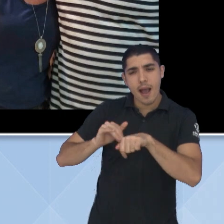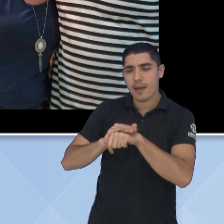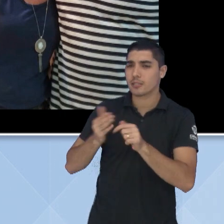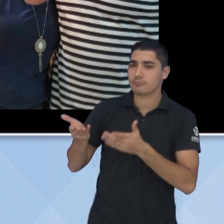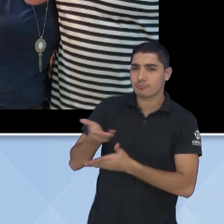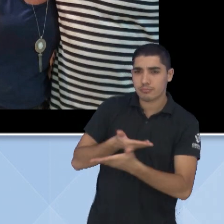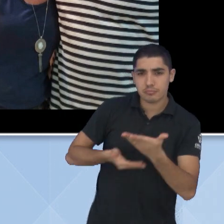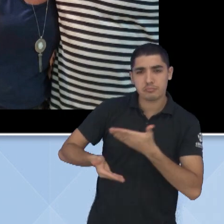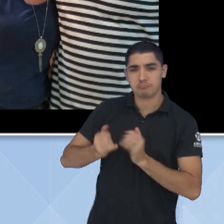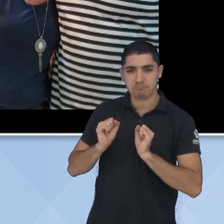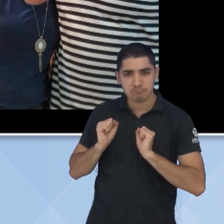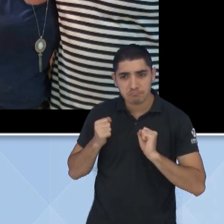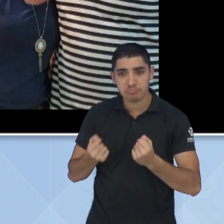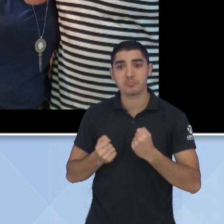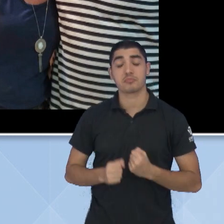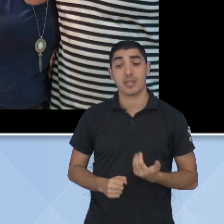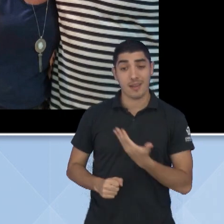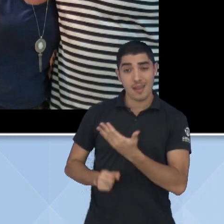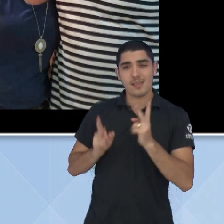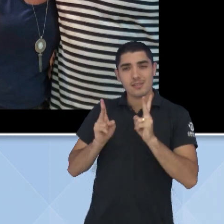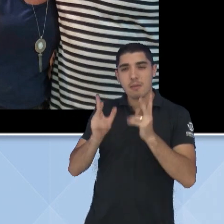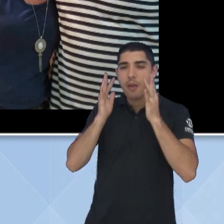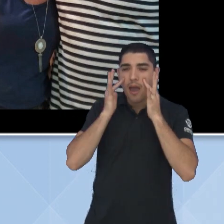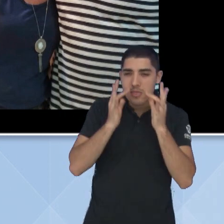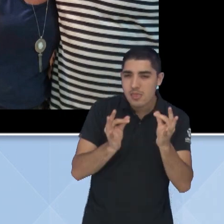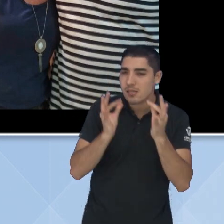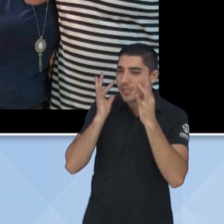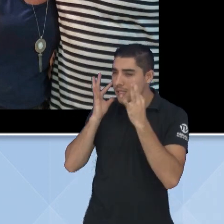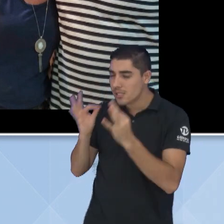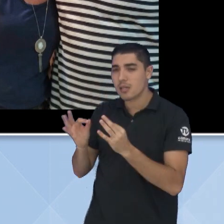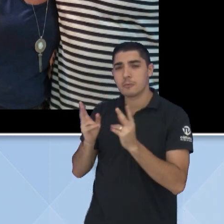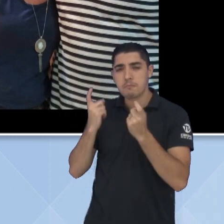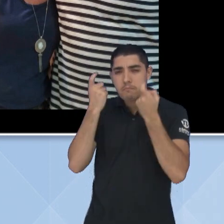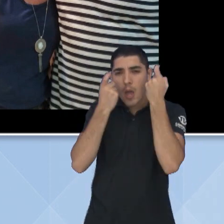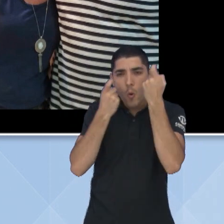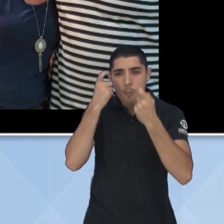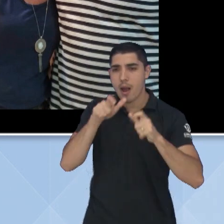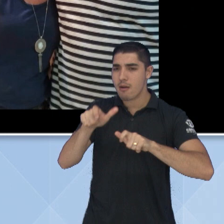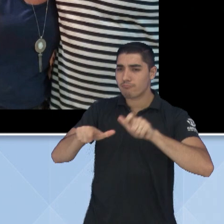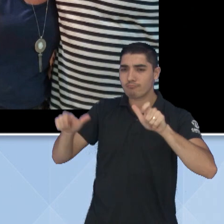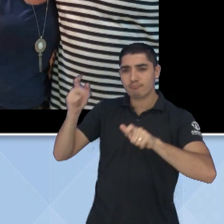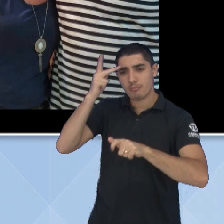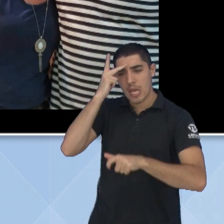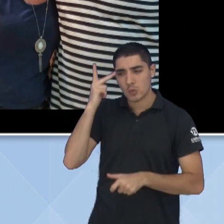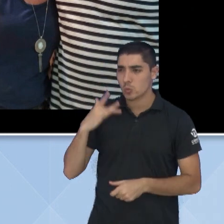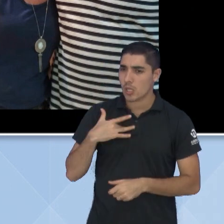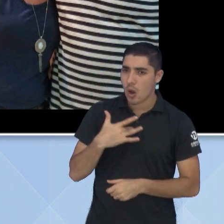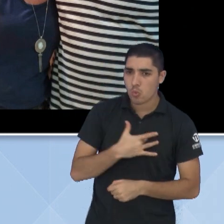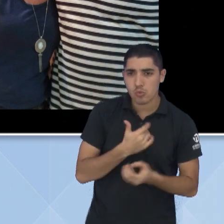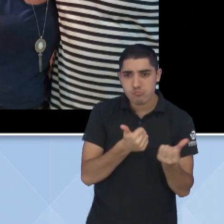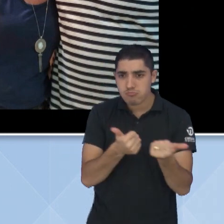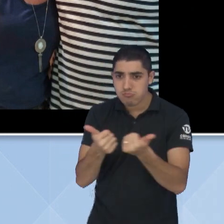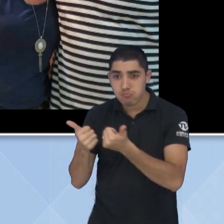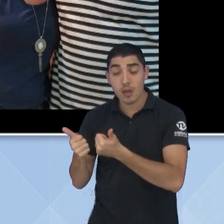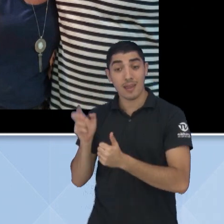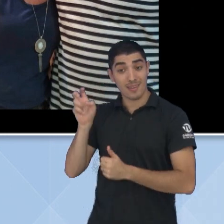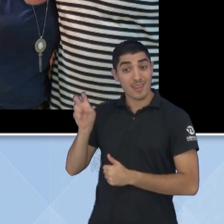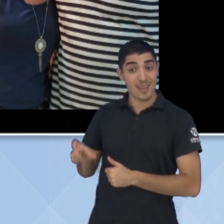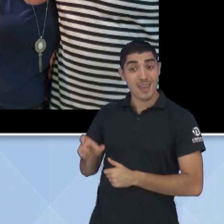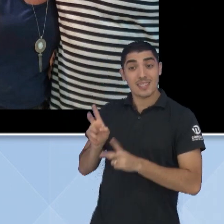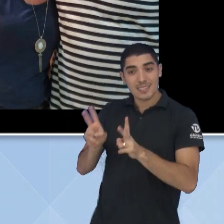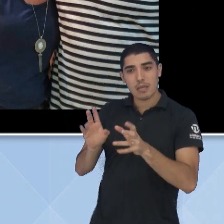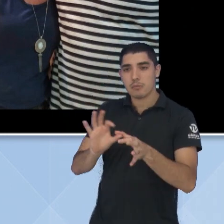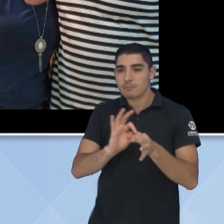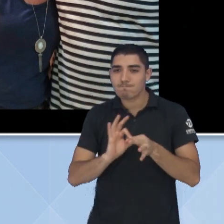também dedicado. Muito atencioso, sempre preocupado com o bem-estar dos demais e fazia de questão de prezar a união